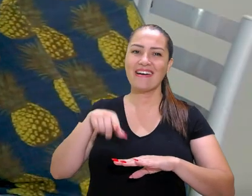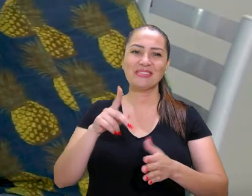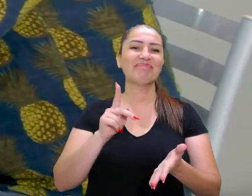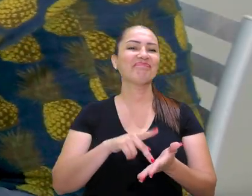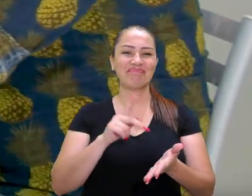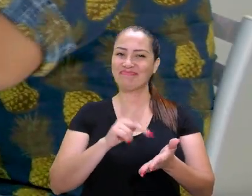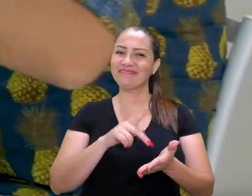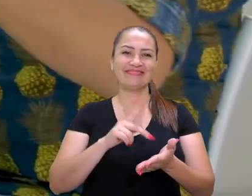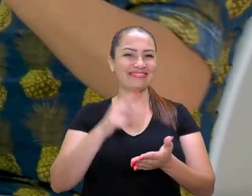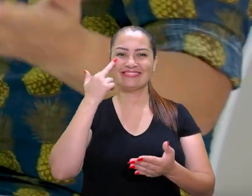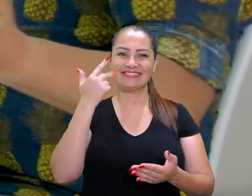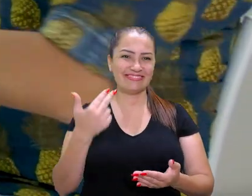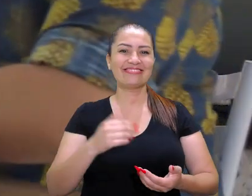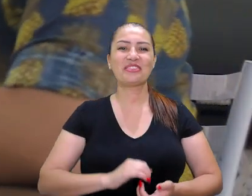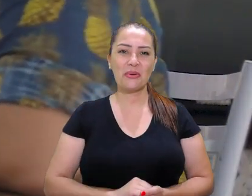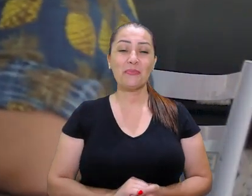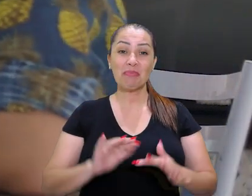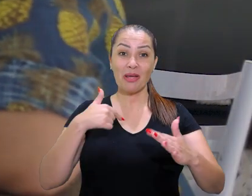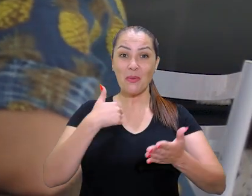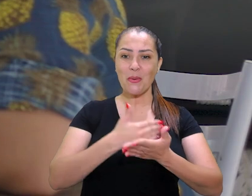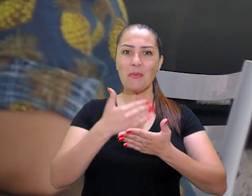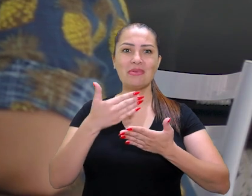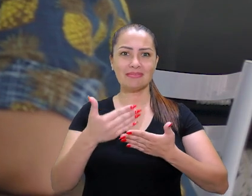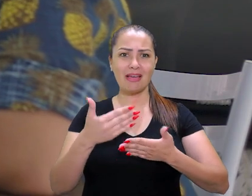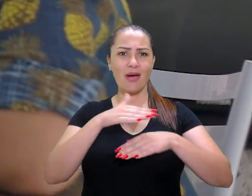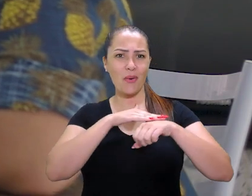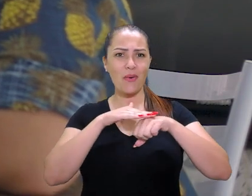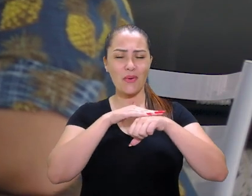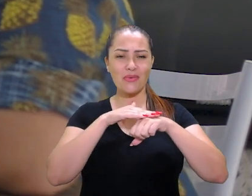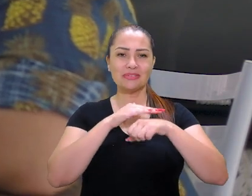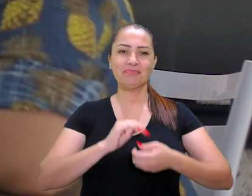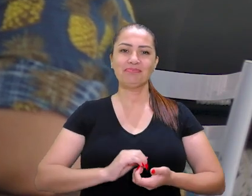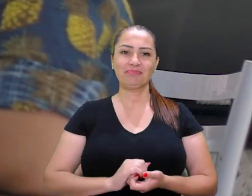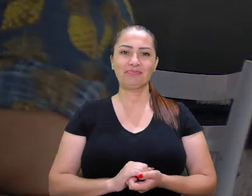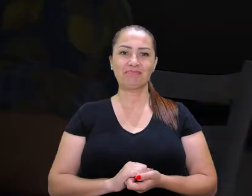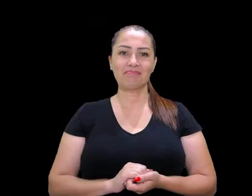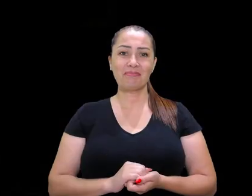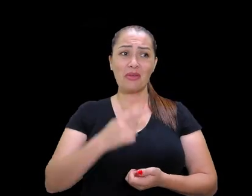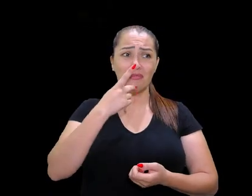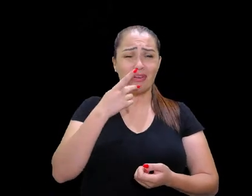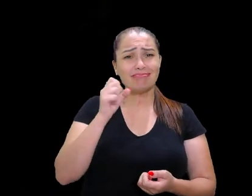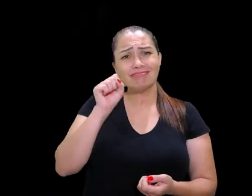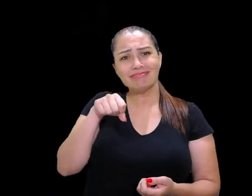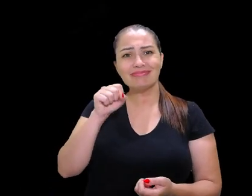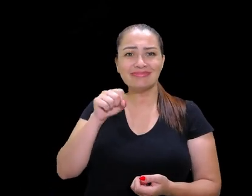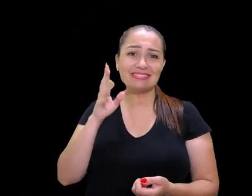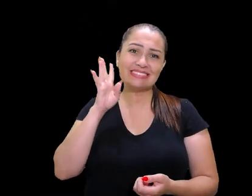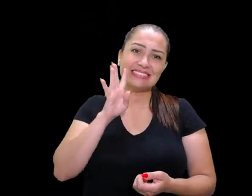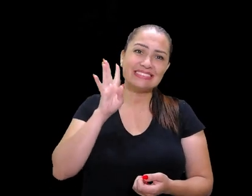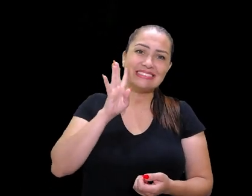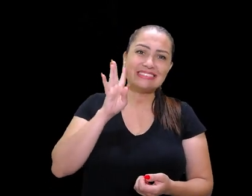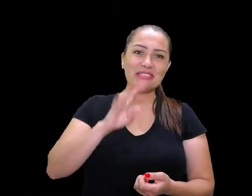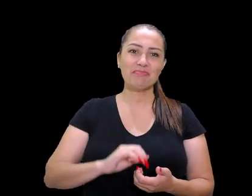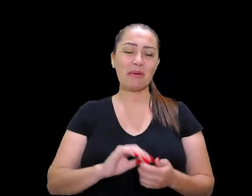Clássico. Clássico. Aí eu comecei a falar com eles assim, olha, tá legal, tá? Aí